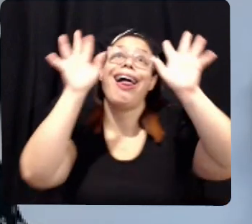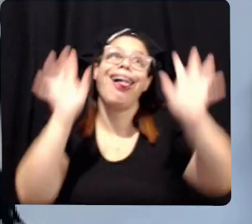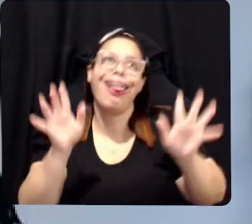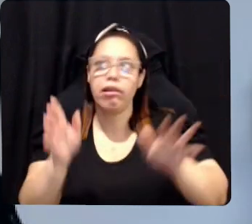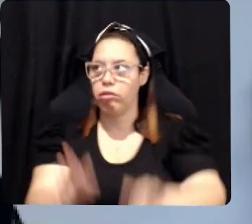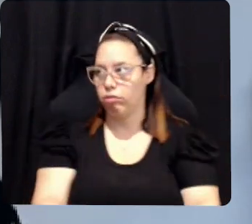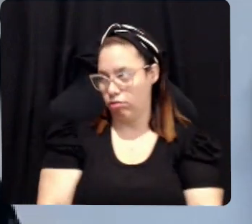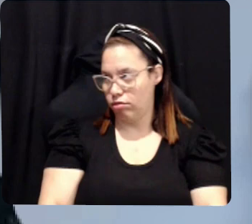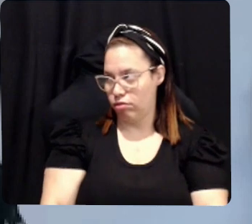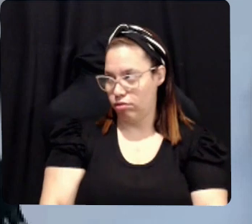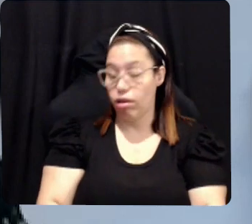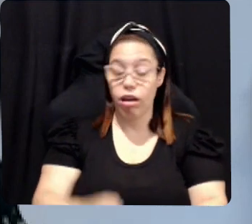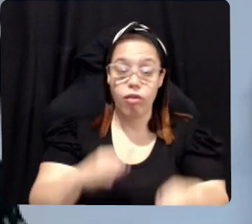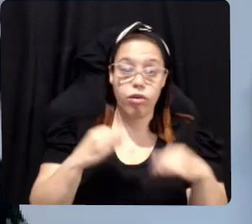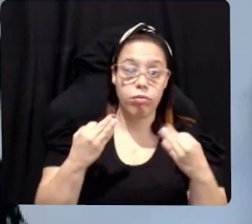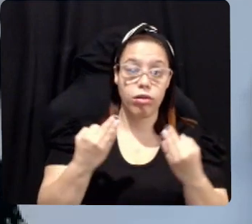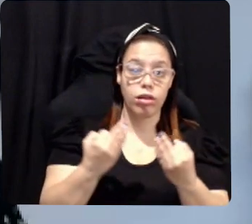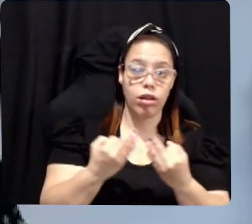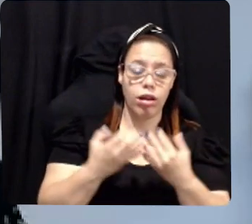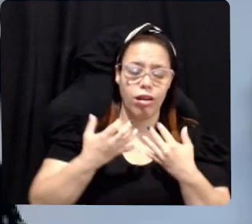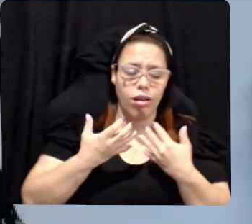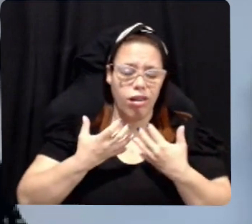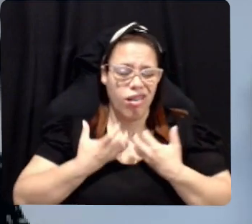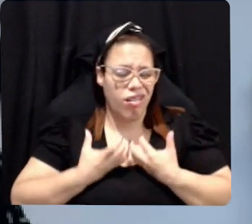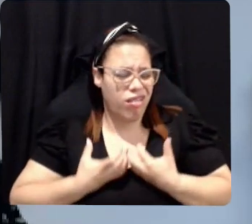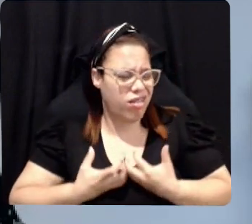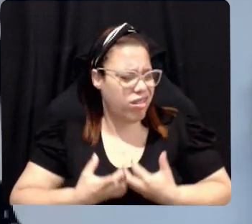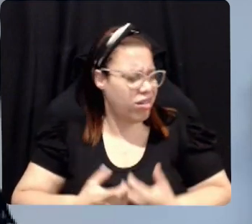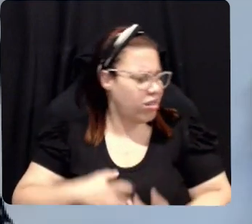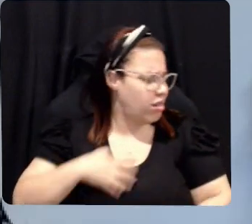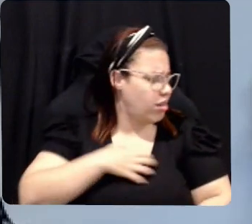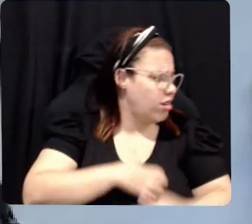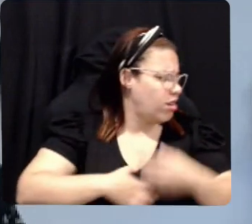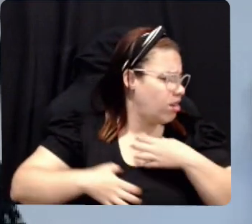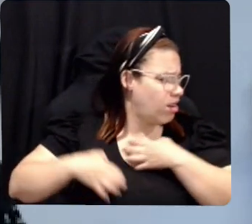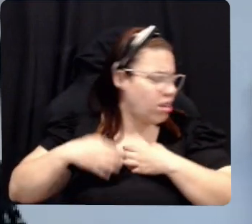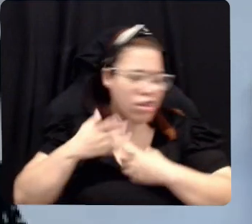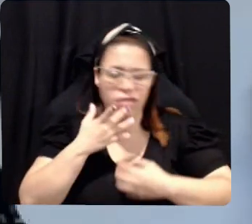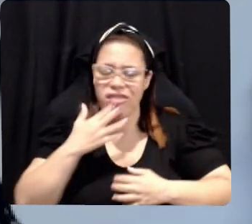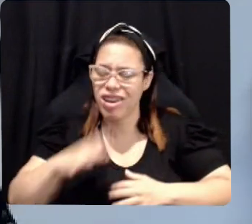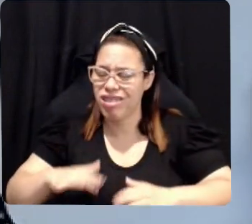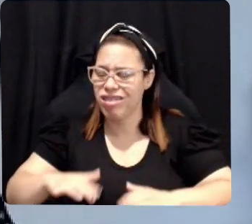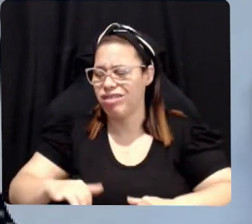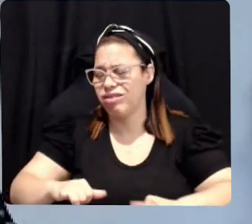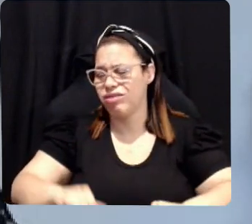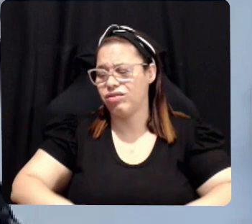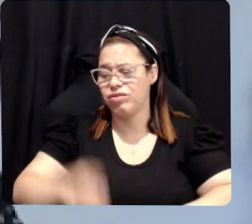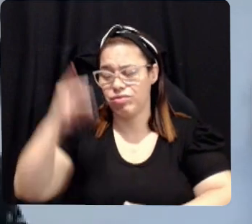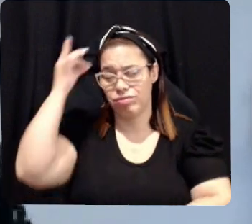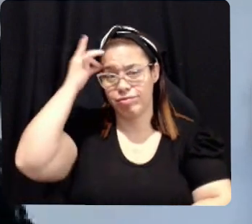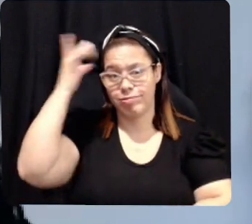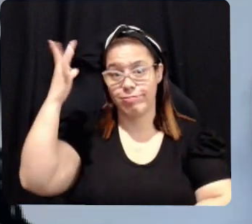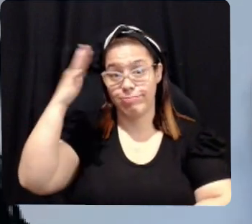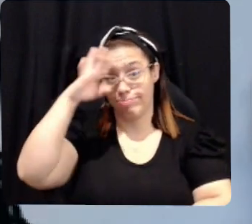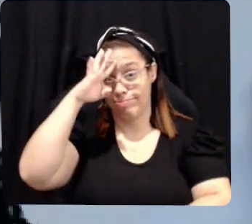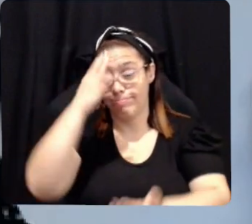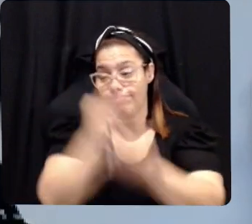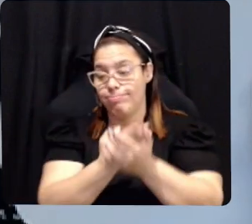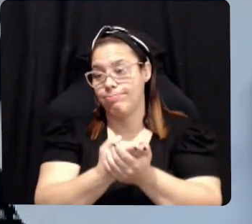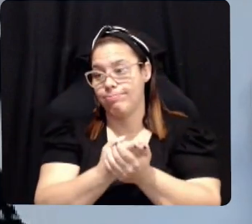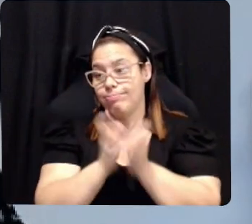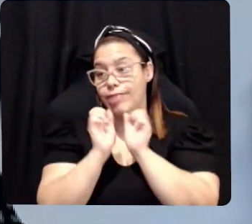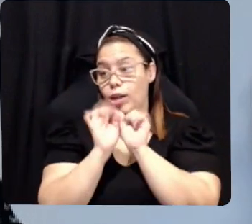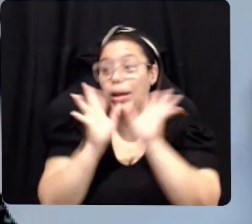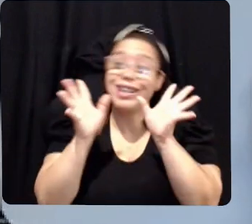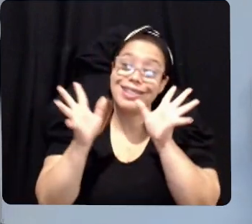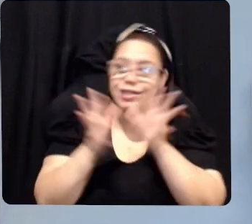tratamentos milagrosos, porque muitas vezes a família está angustiada, aquela criança está sofrendo e é muito fácil a gente